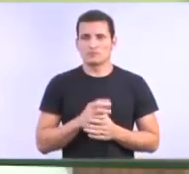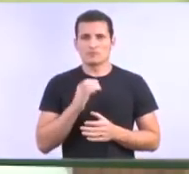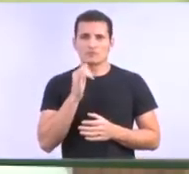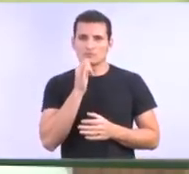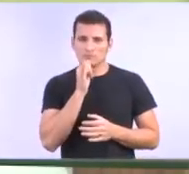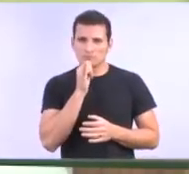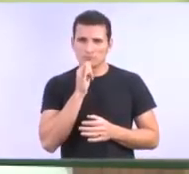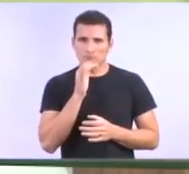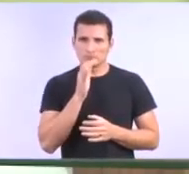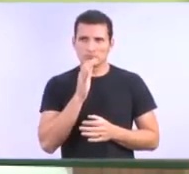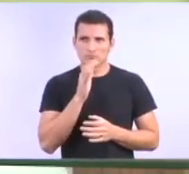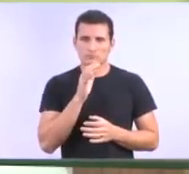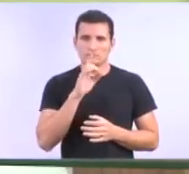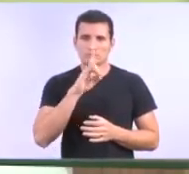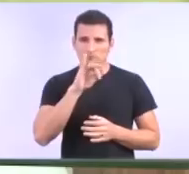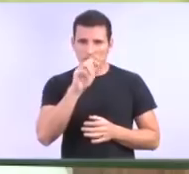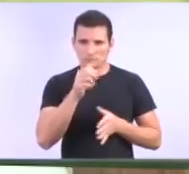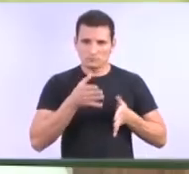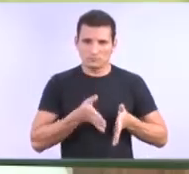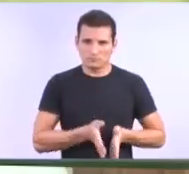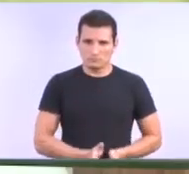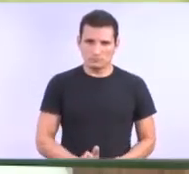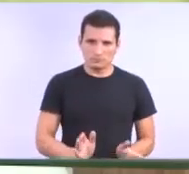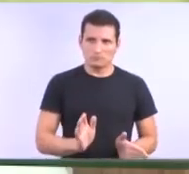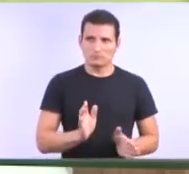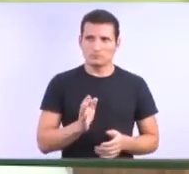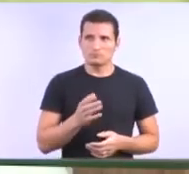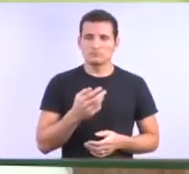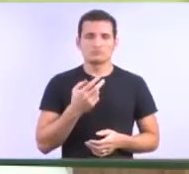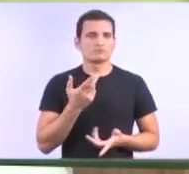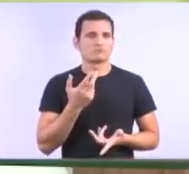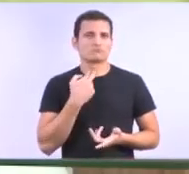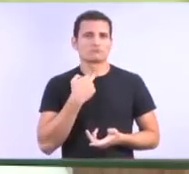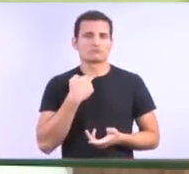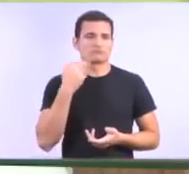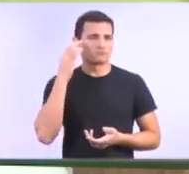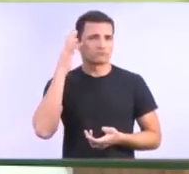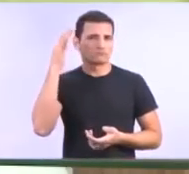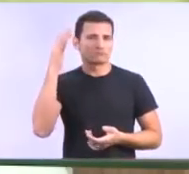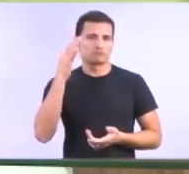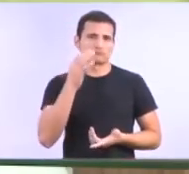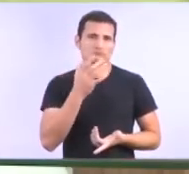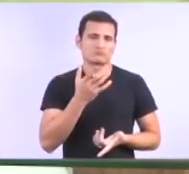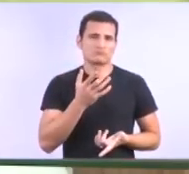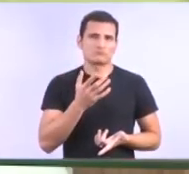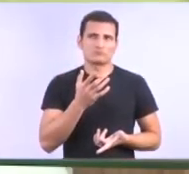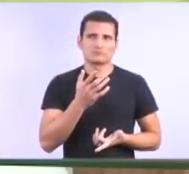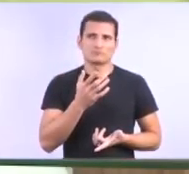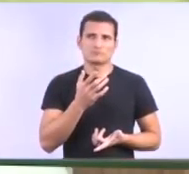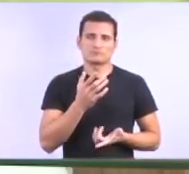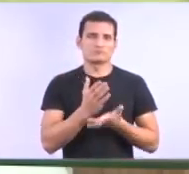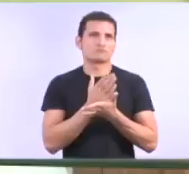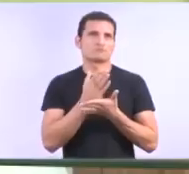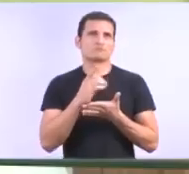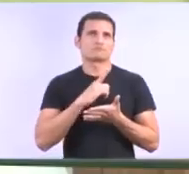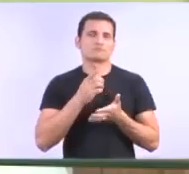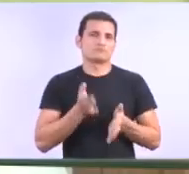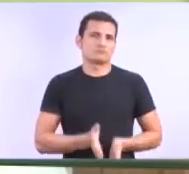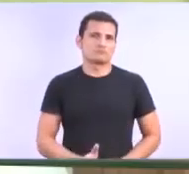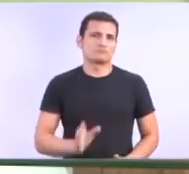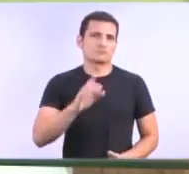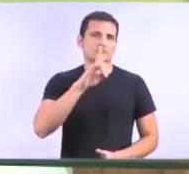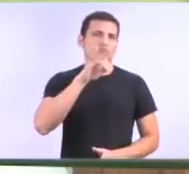no caso, uma data de nascimento, nós não podemos imaginar que alguém tenha nascido no